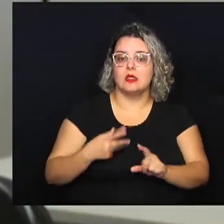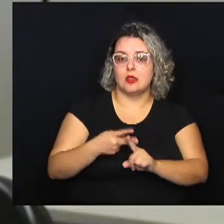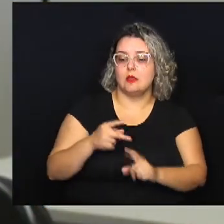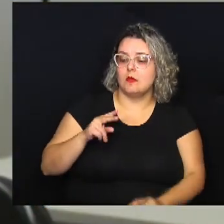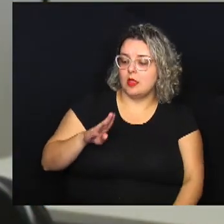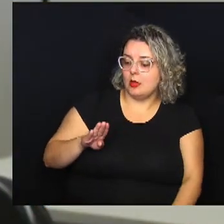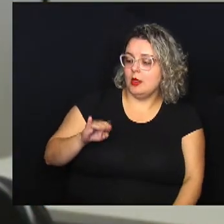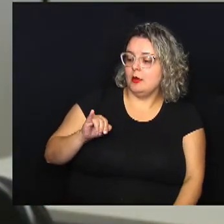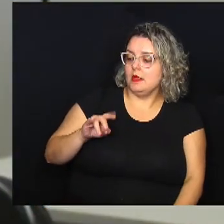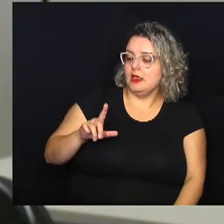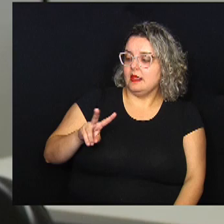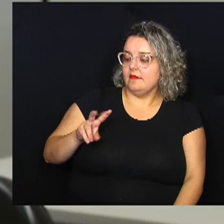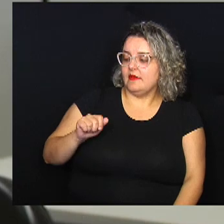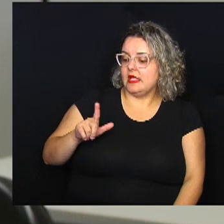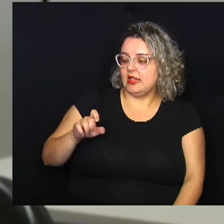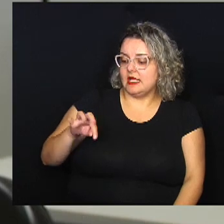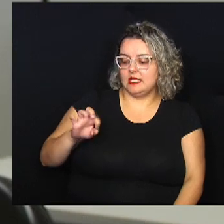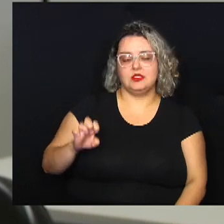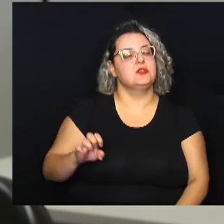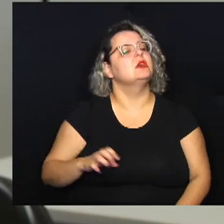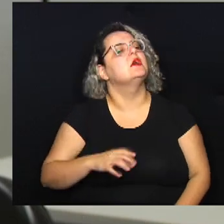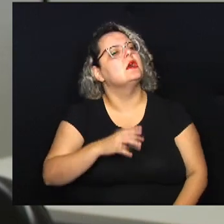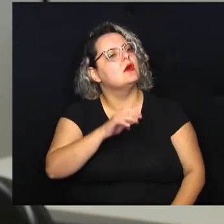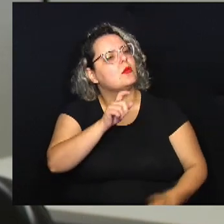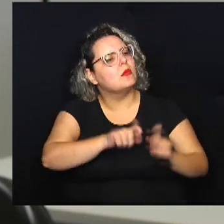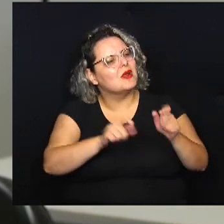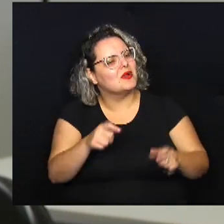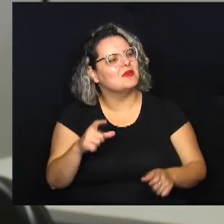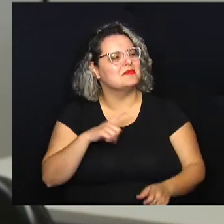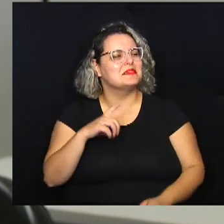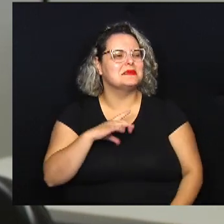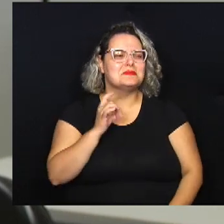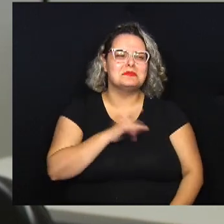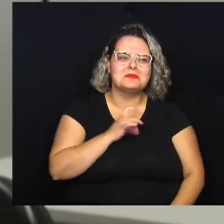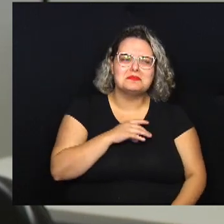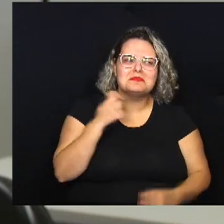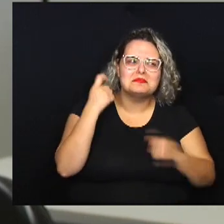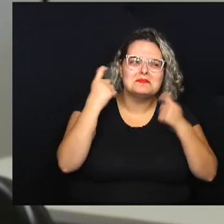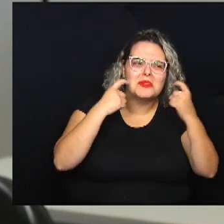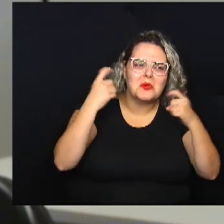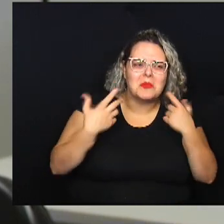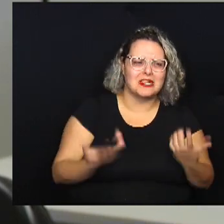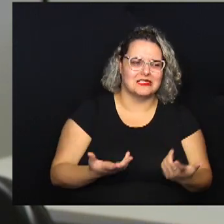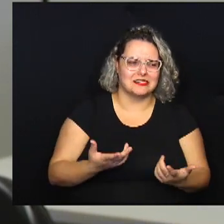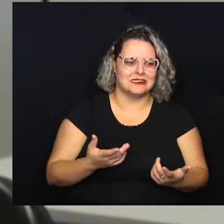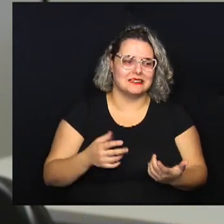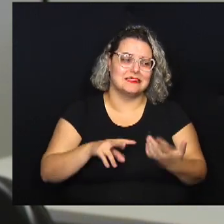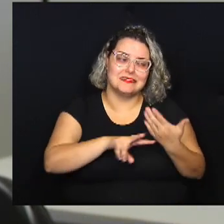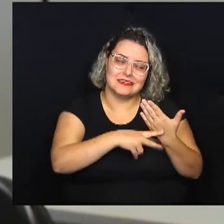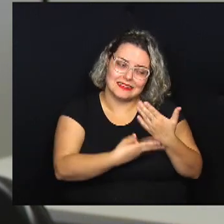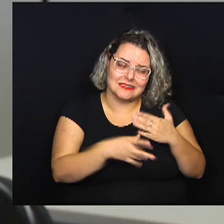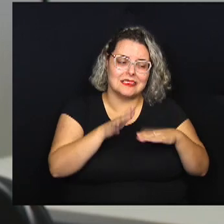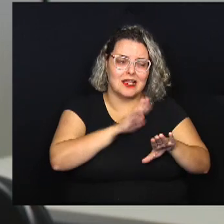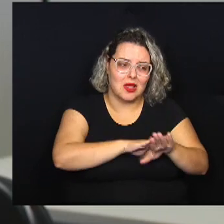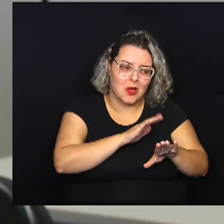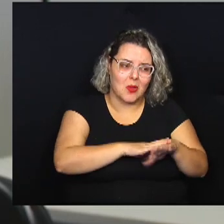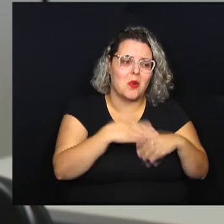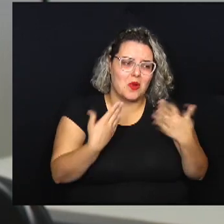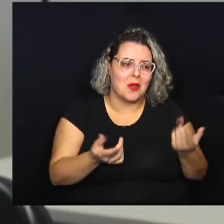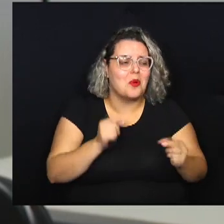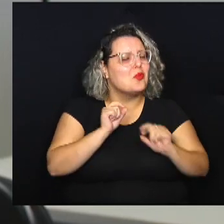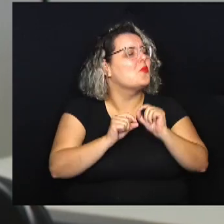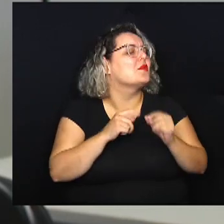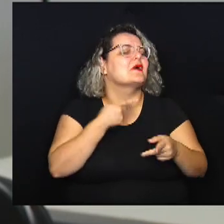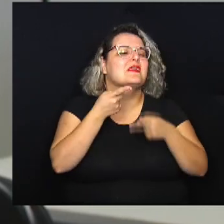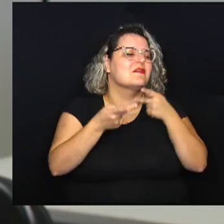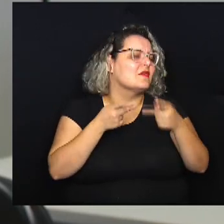bivalente. A vacina bivalente, o pessoal tem um pouco de receio dela por conta das reações, né? O que você tem a